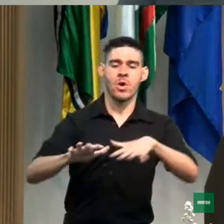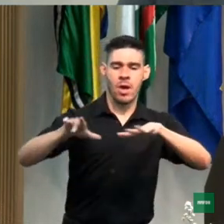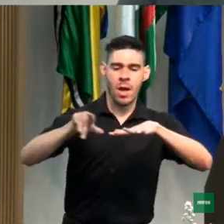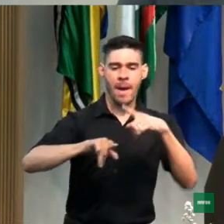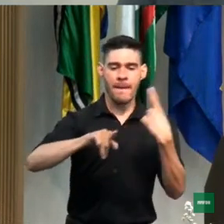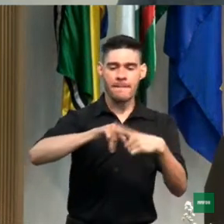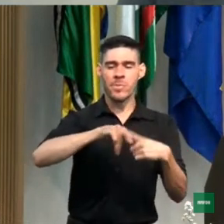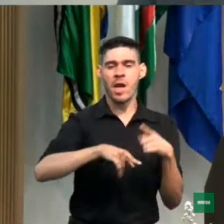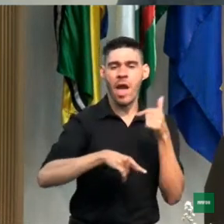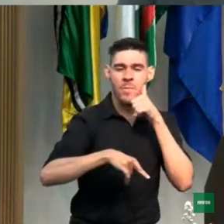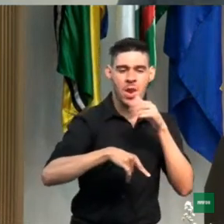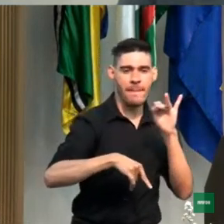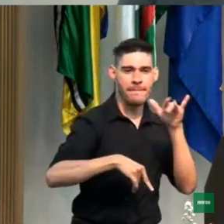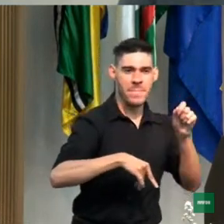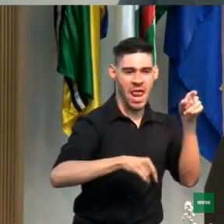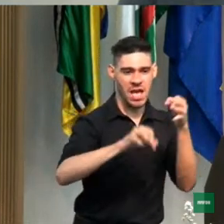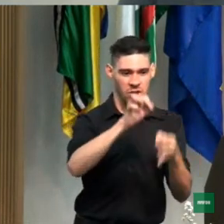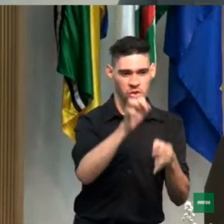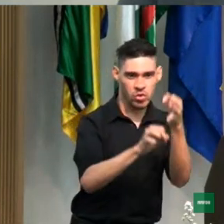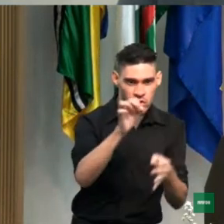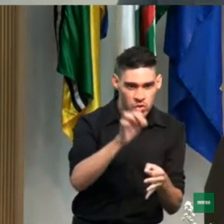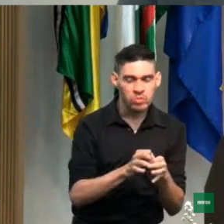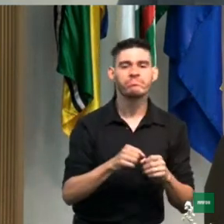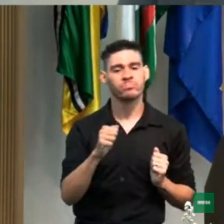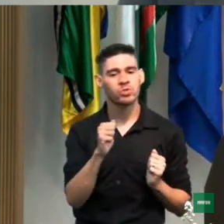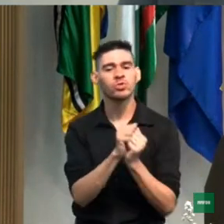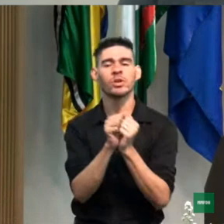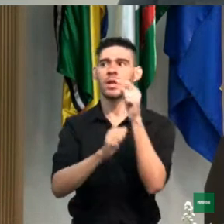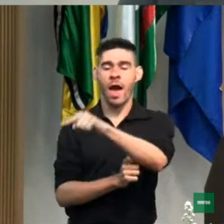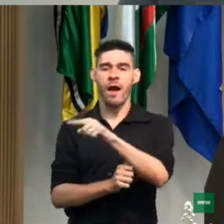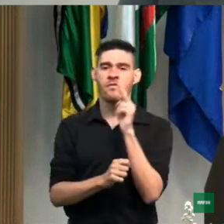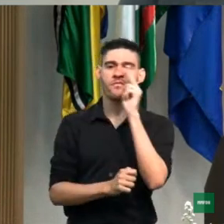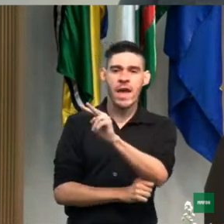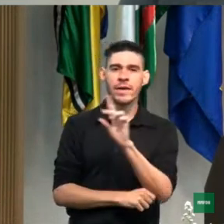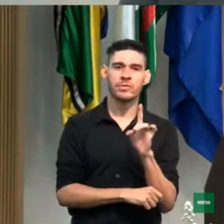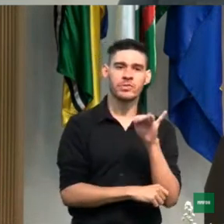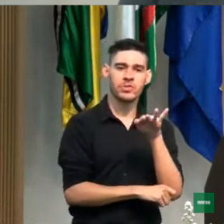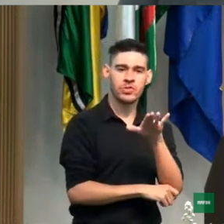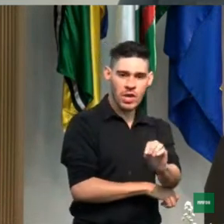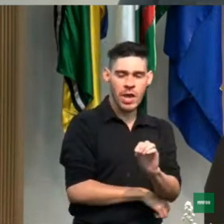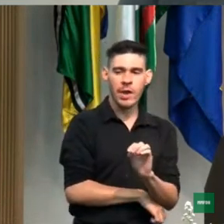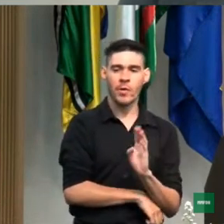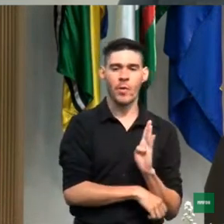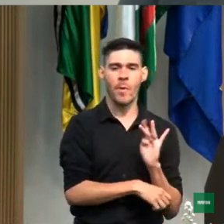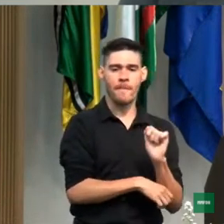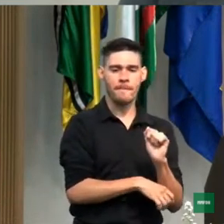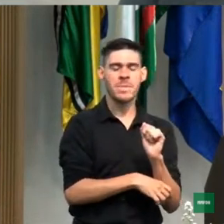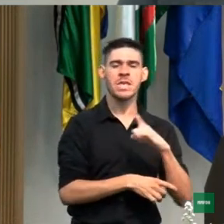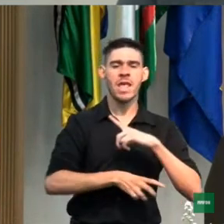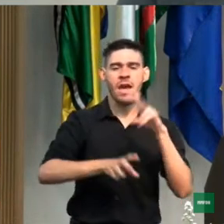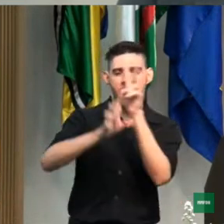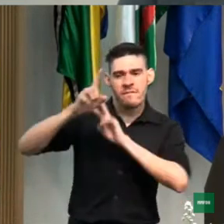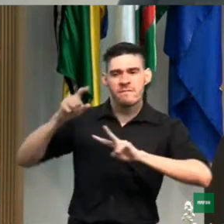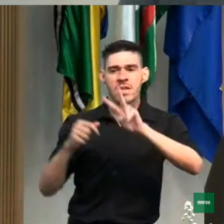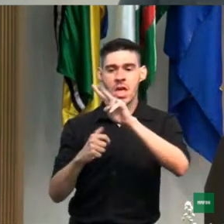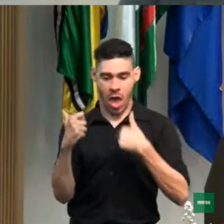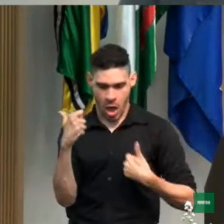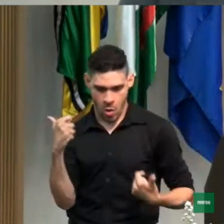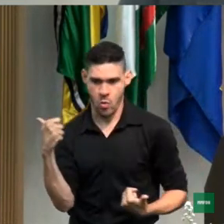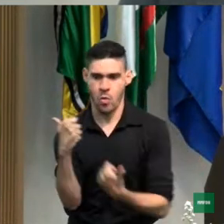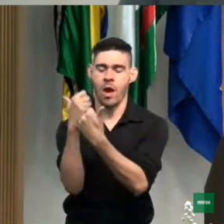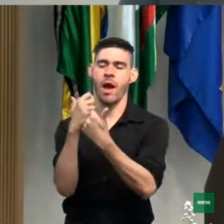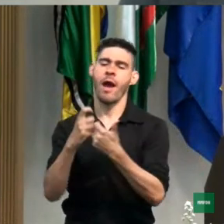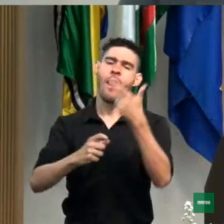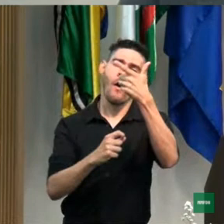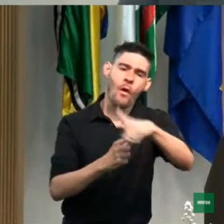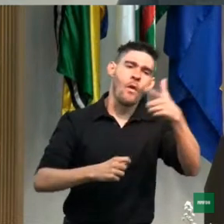jurista, como ativista, vendo Diego. A Bia tinha uma visão, eu, como assessora, tinha outra, Diego tinha outro, mas, no fundo, a